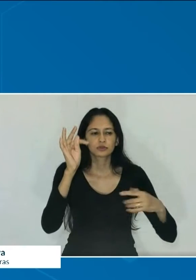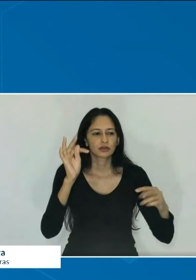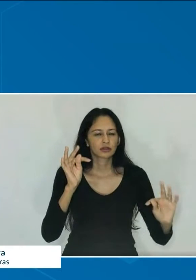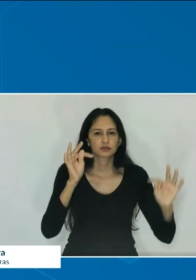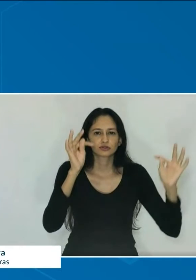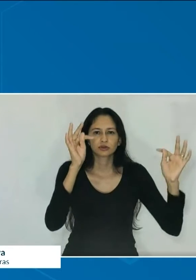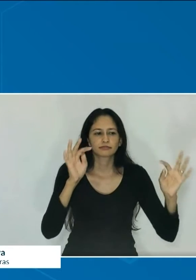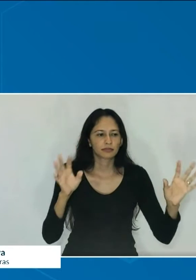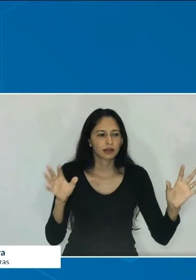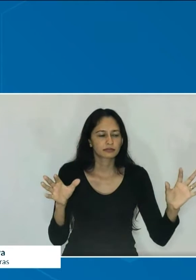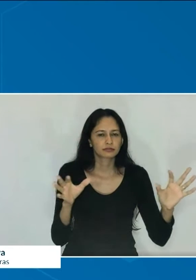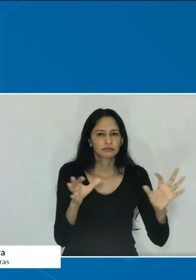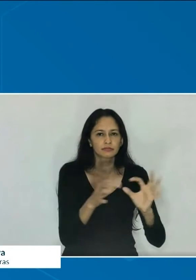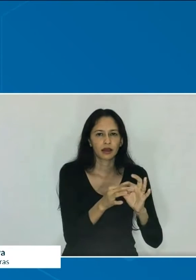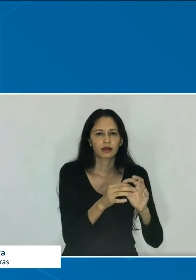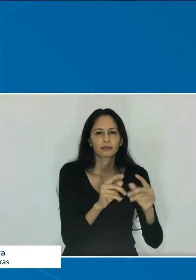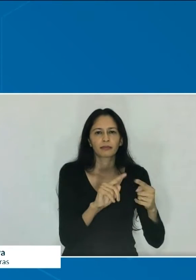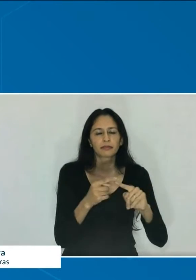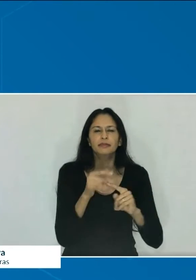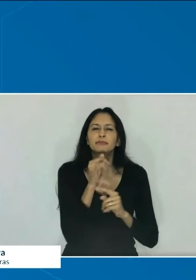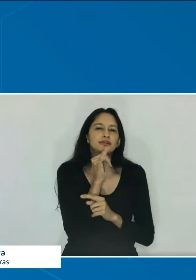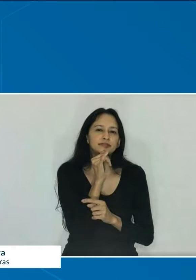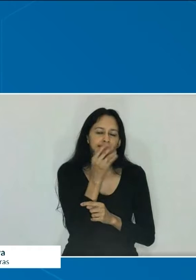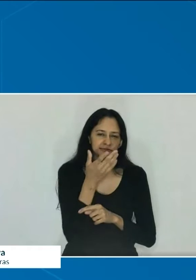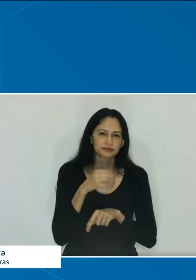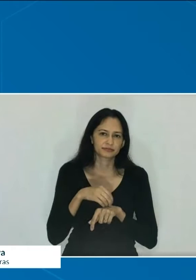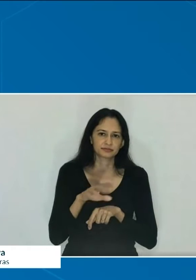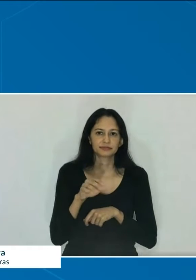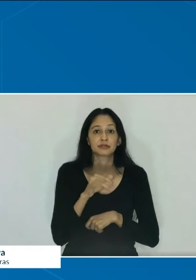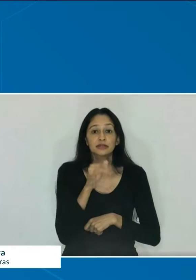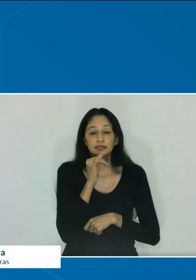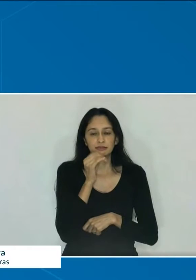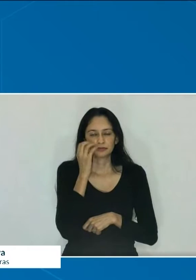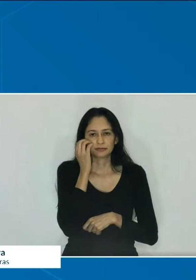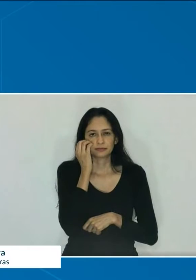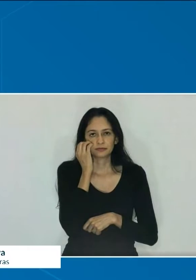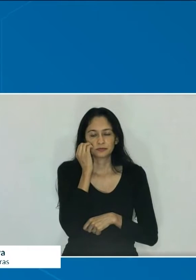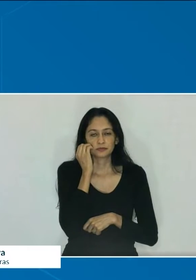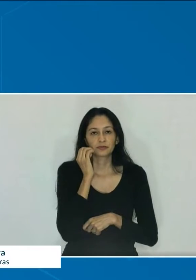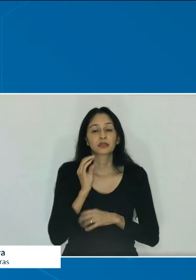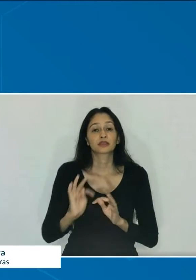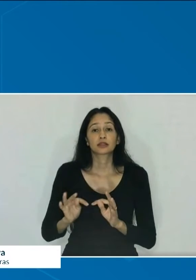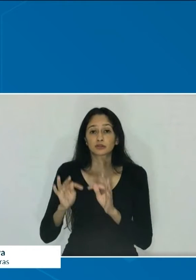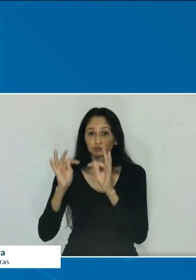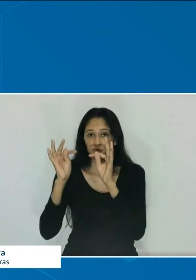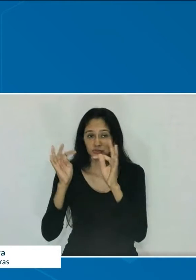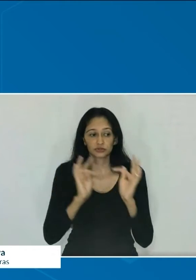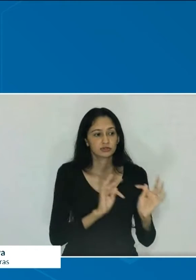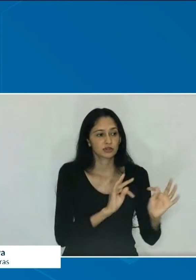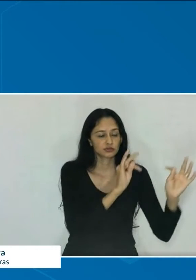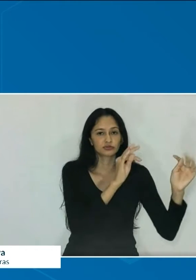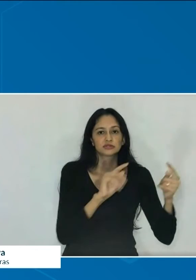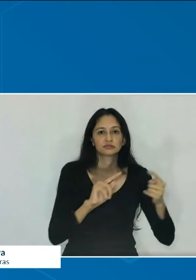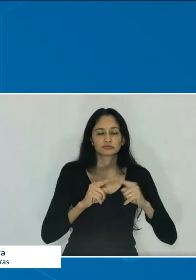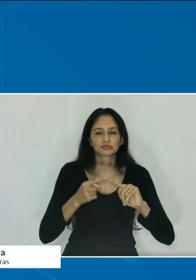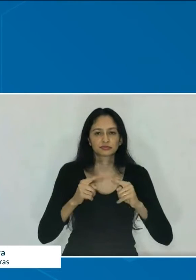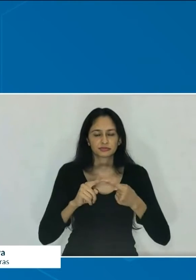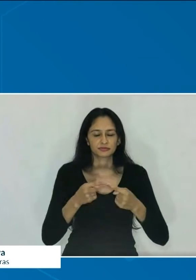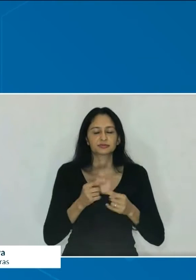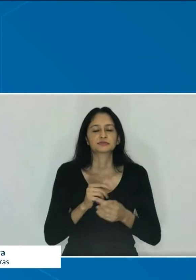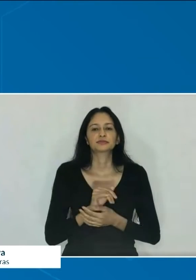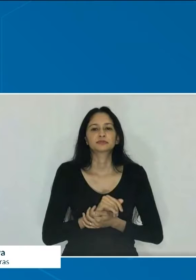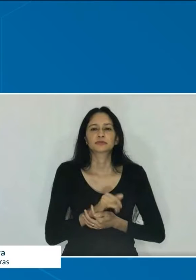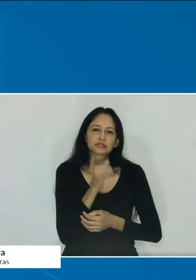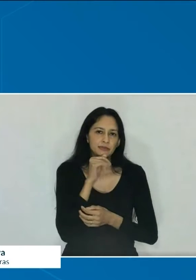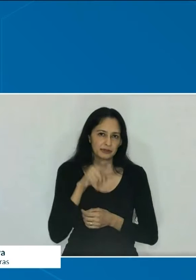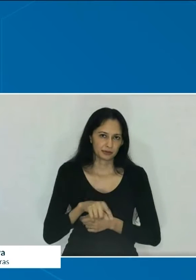Então, eu vou dar um exemplo. Que bem de um problema de você incorporar uma tecnologia, mas de você não resolver esse problema.